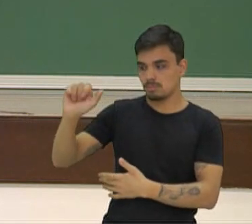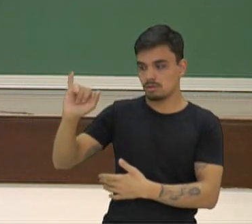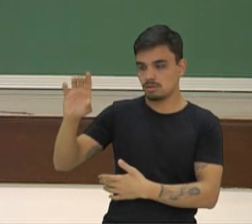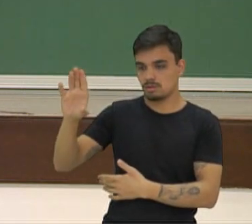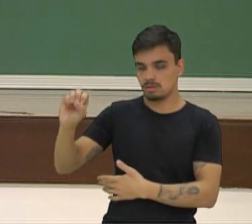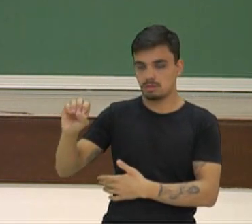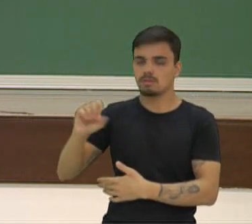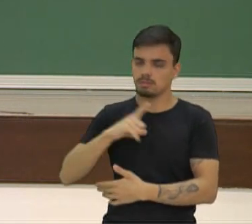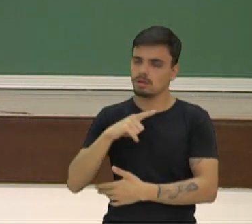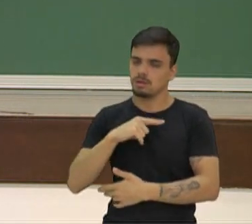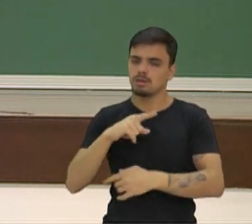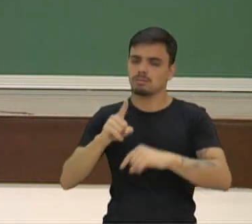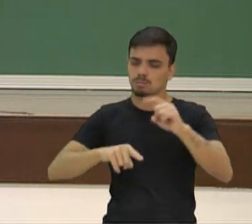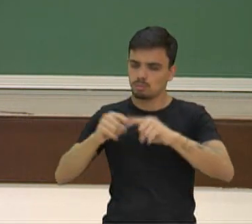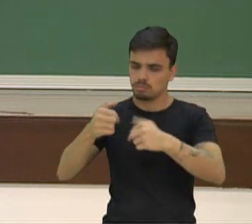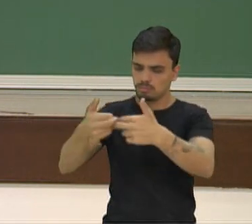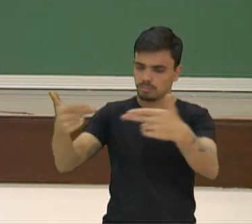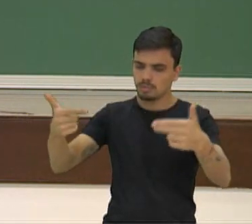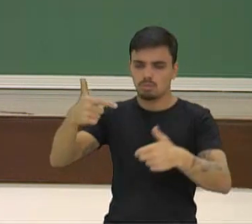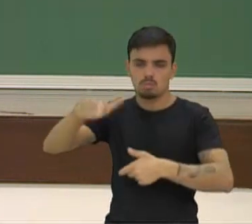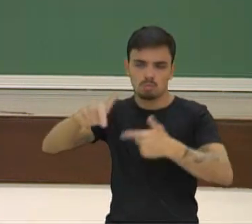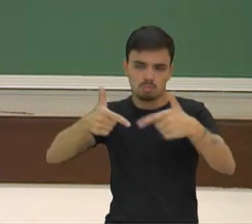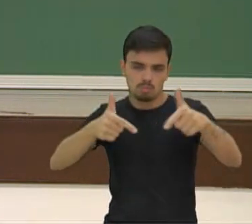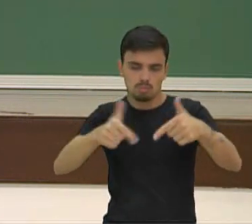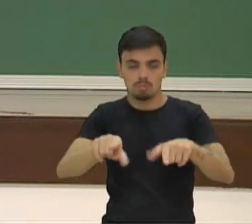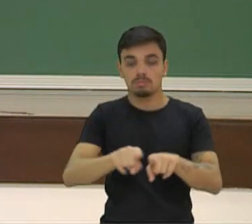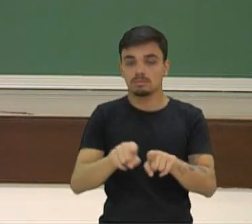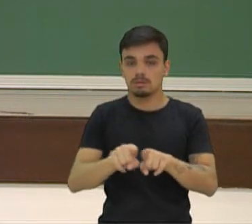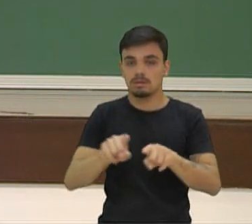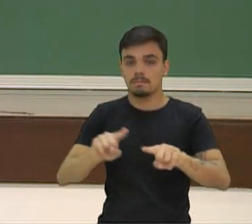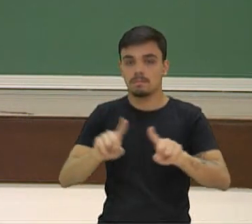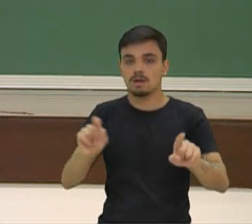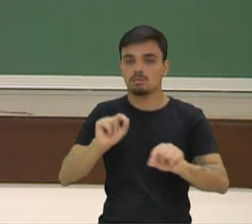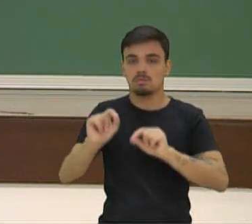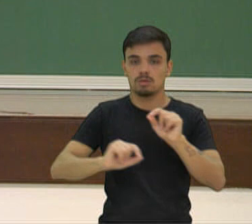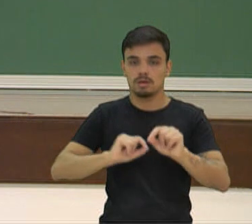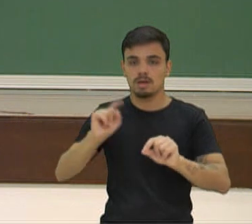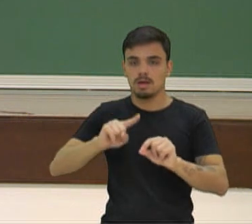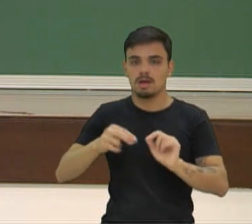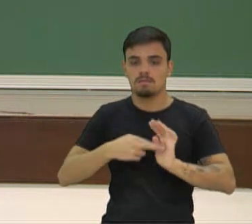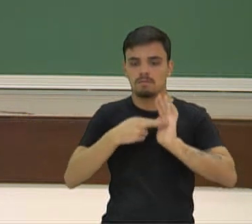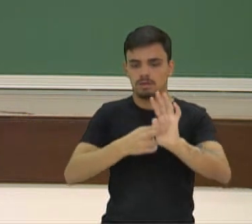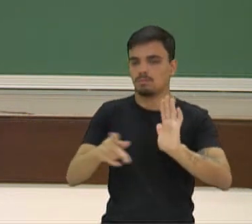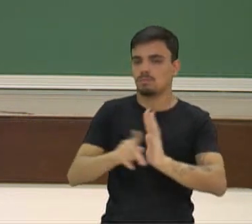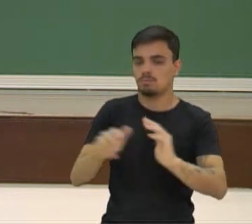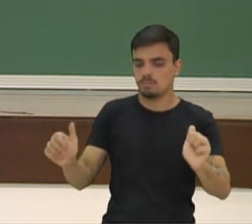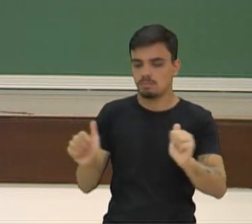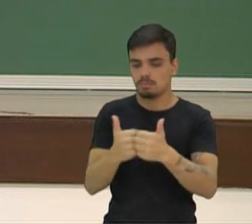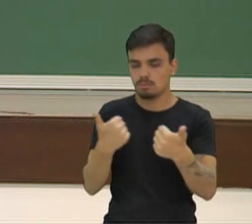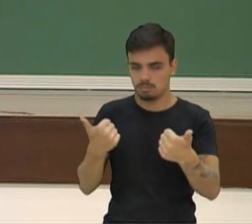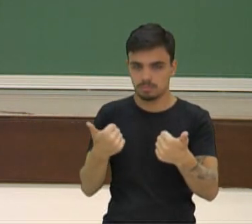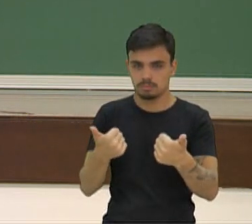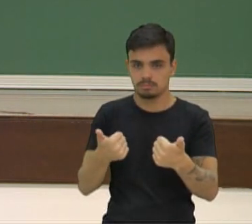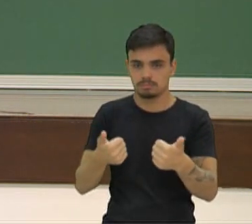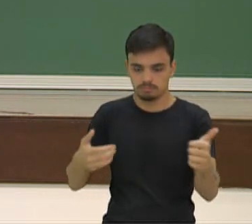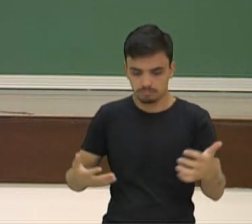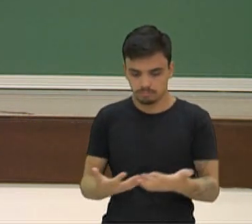Mas a recordação que eu tenho, por exemplo, é do transporte de pão, mas como eu disse, outros produtos podem